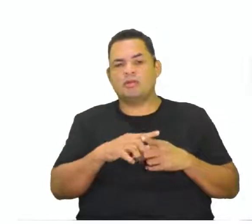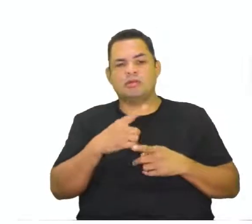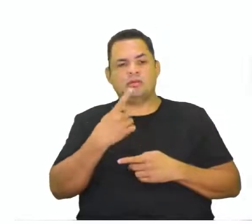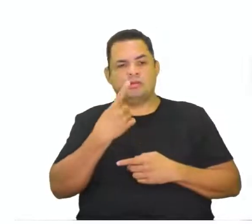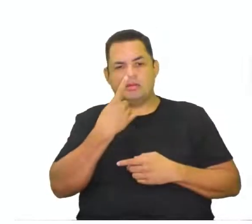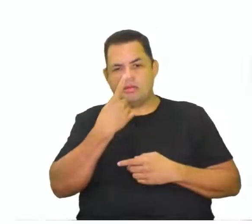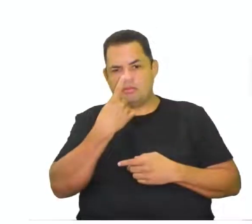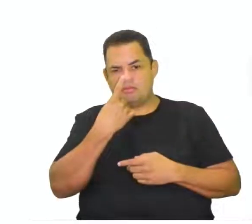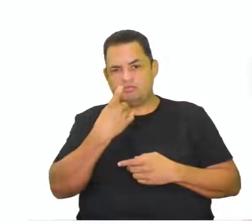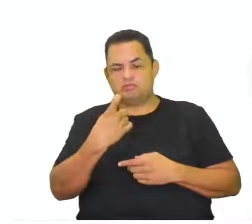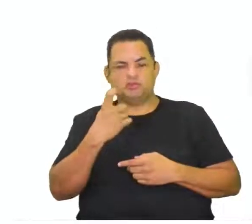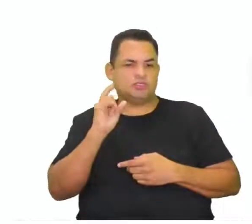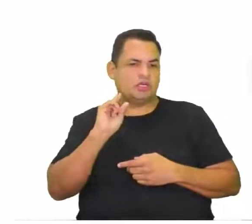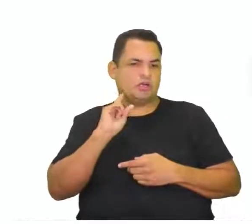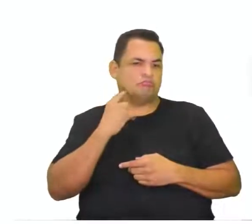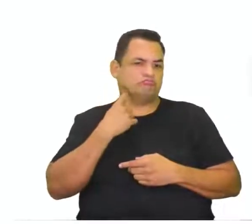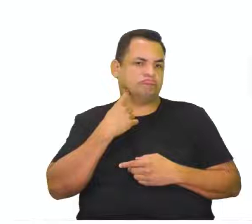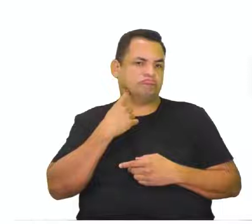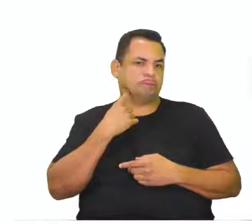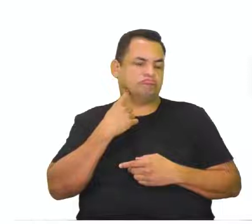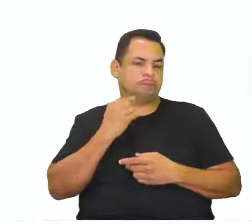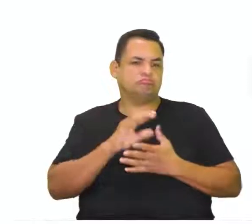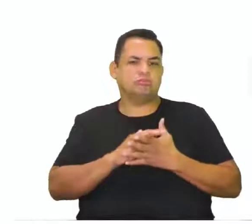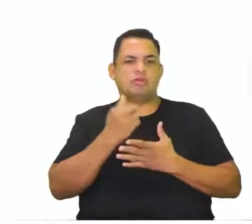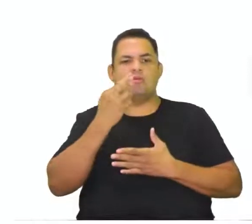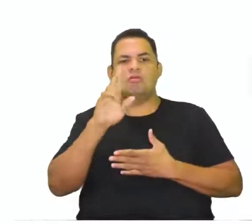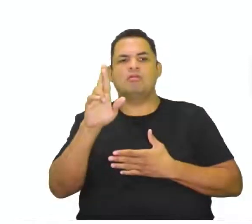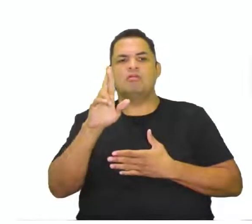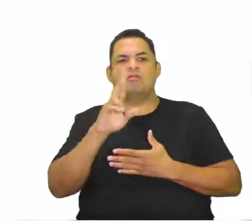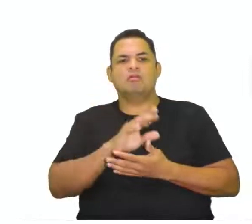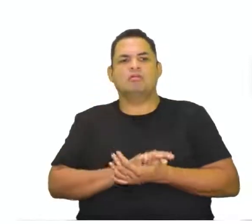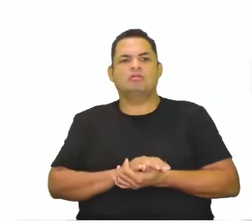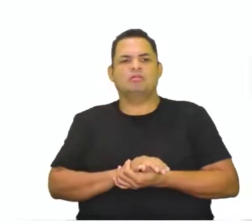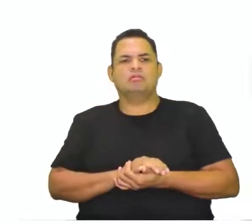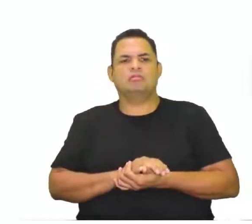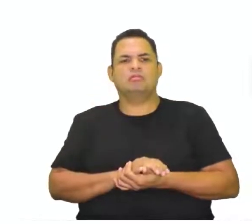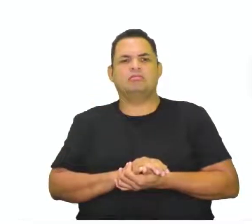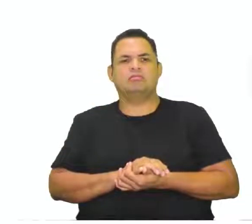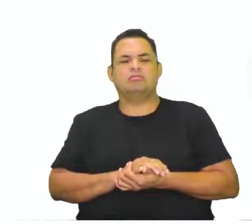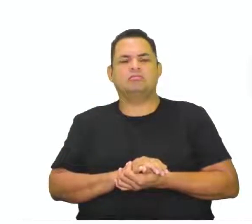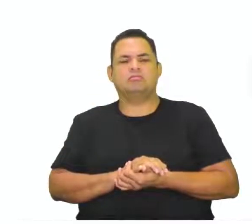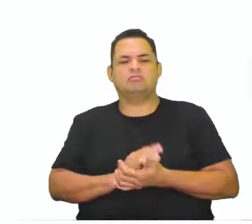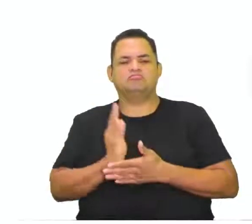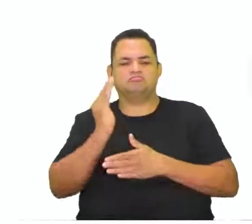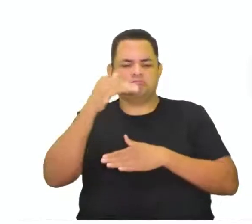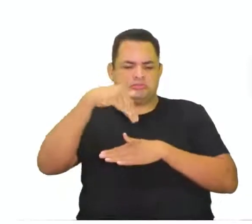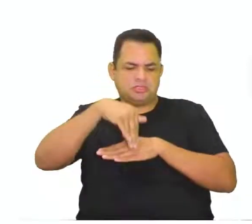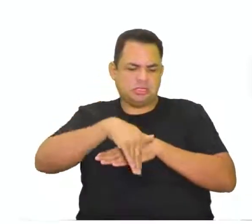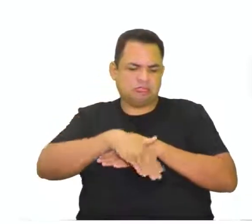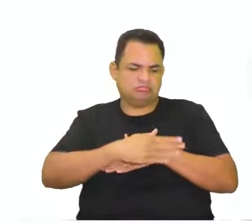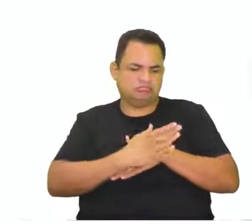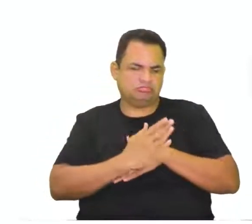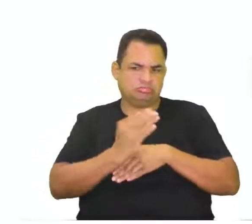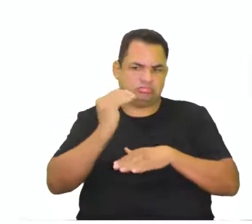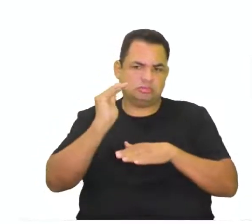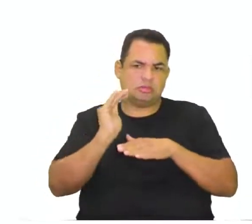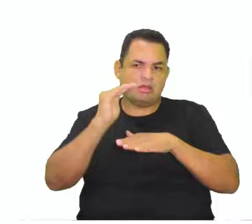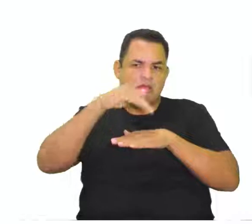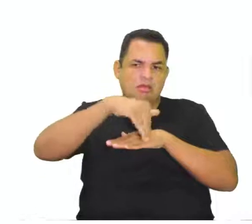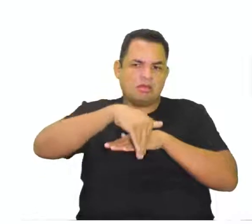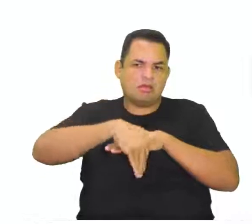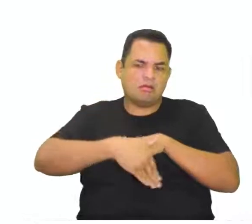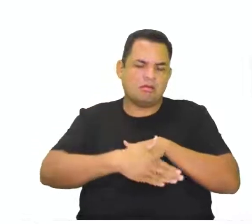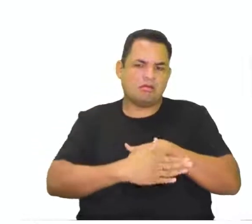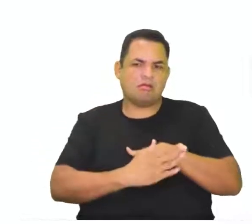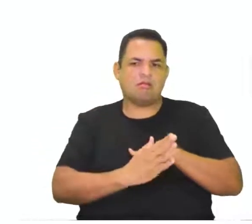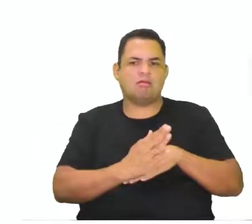gente tem a usina hidrelétrica. A usina hidrelétrica, ela polui o ar. A gente tem lá a